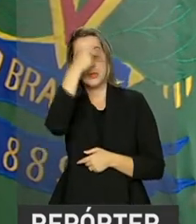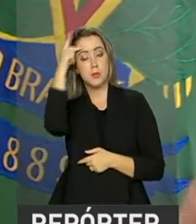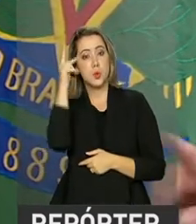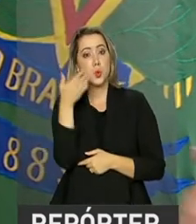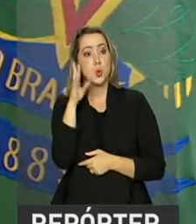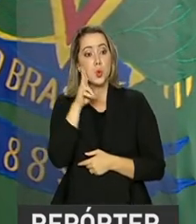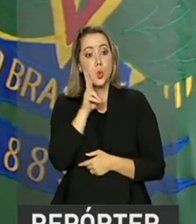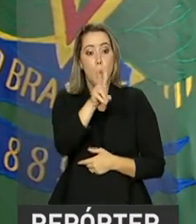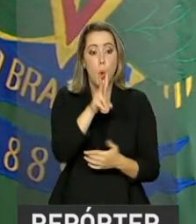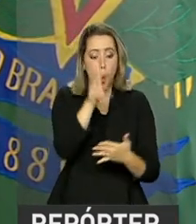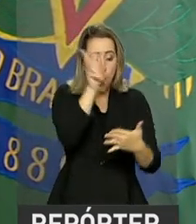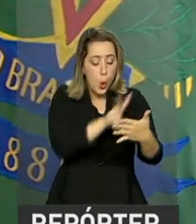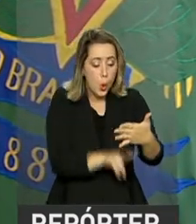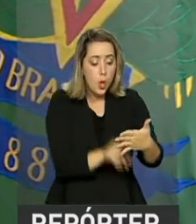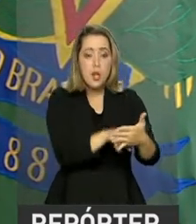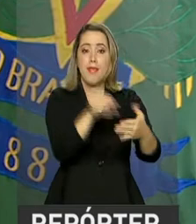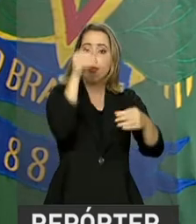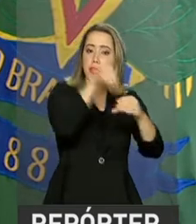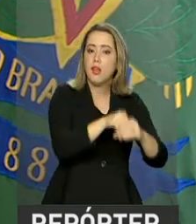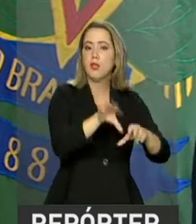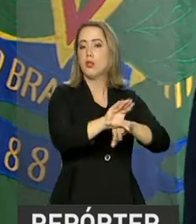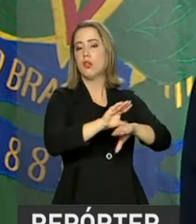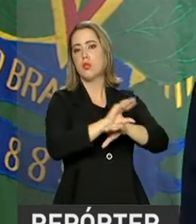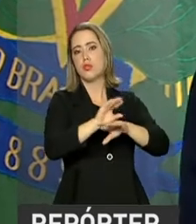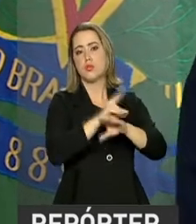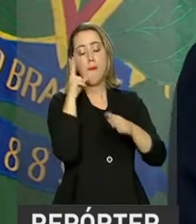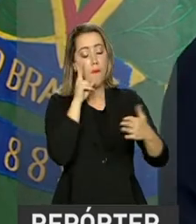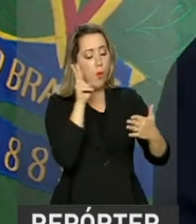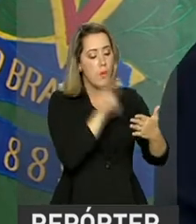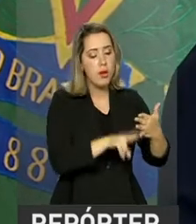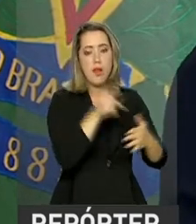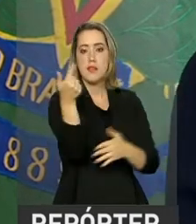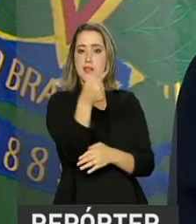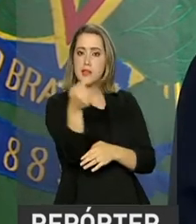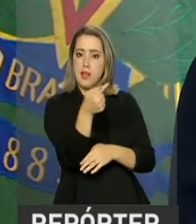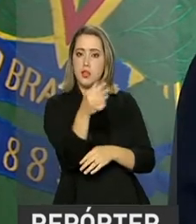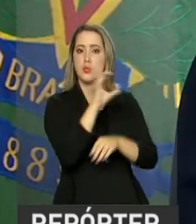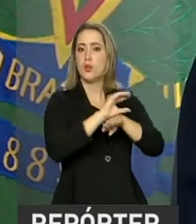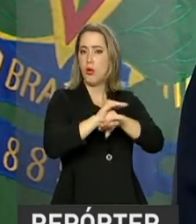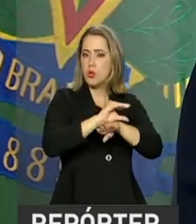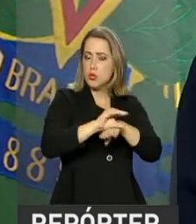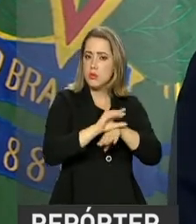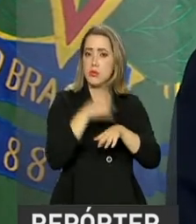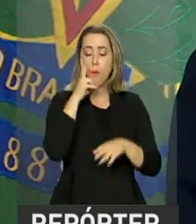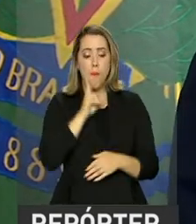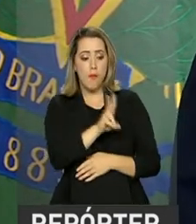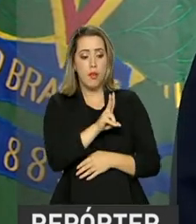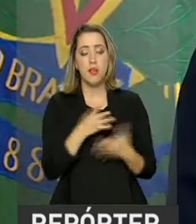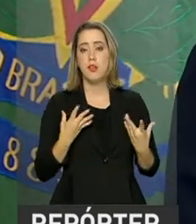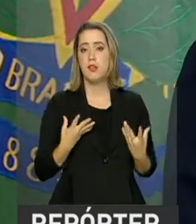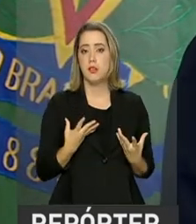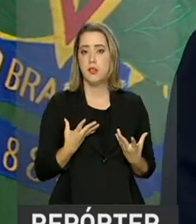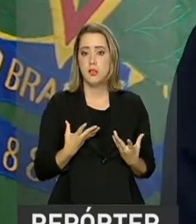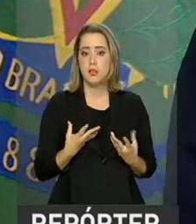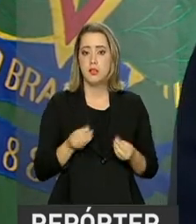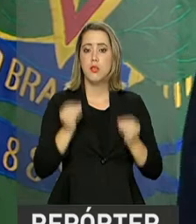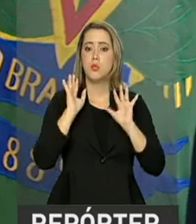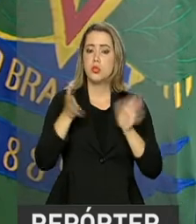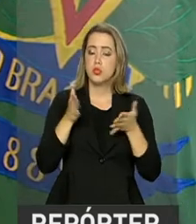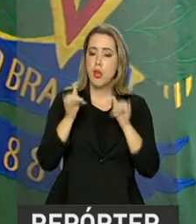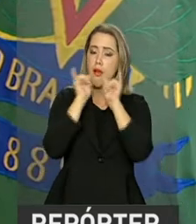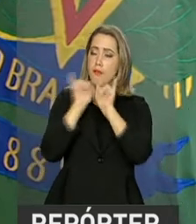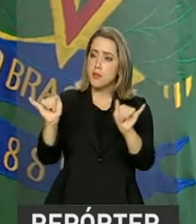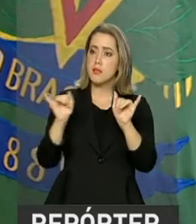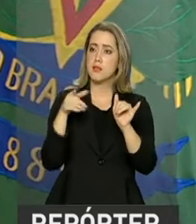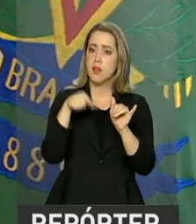Federal. Deitassem os olhos sobre o artigo 7º da Constituição, eu tenho sido até repetitivo, verificariam, como tem alardeado o